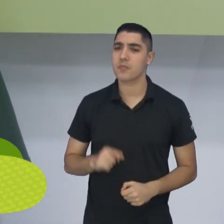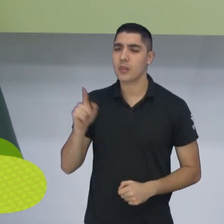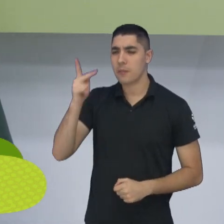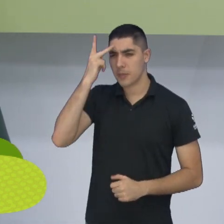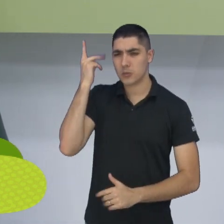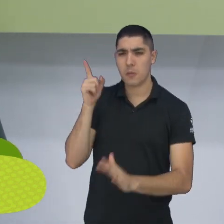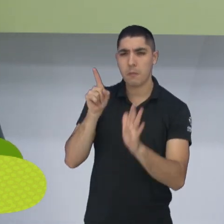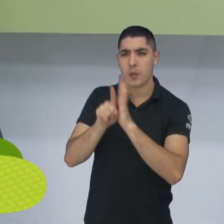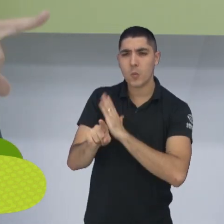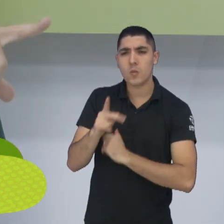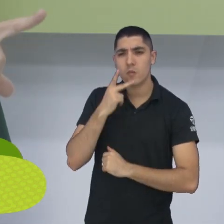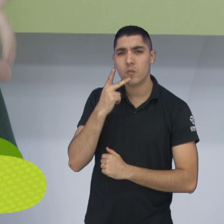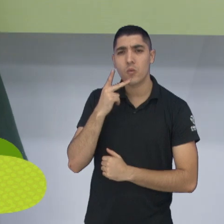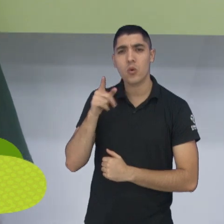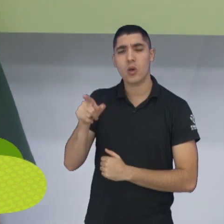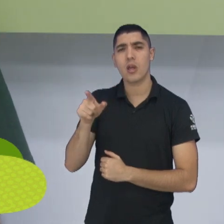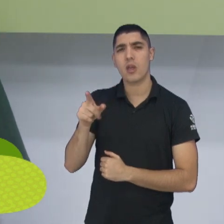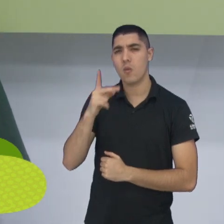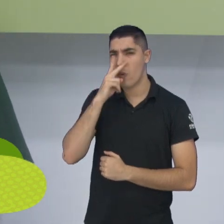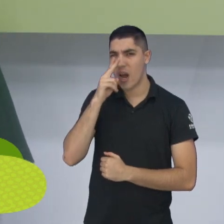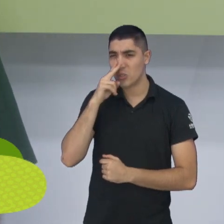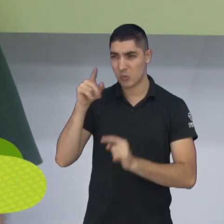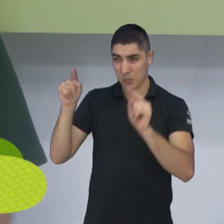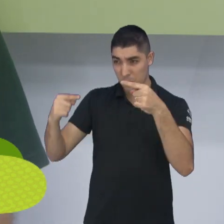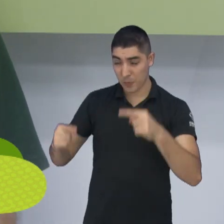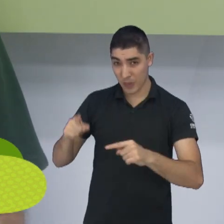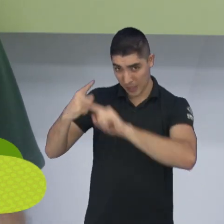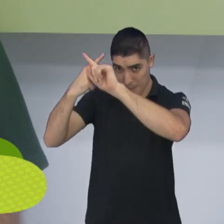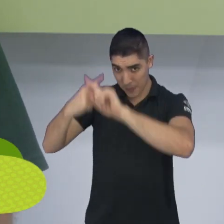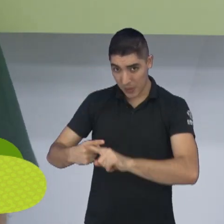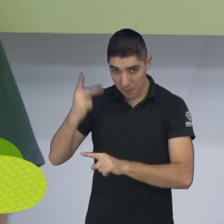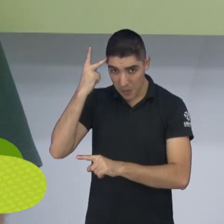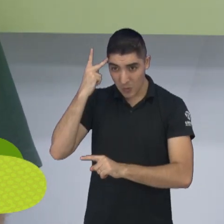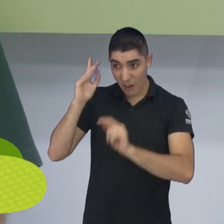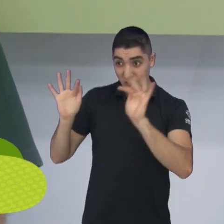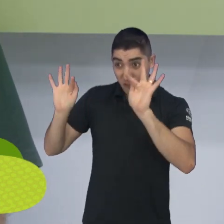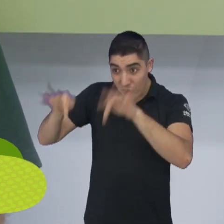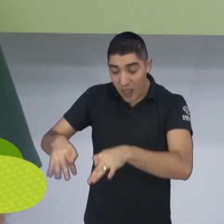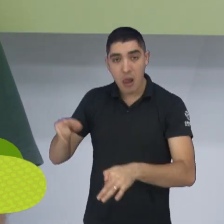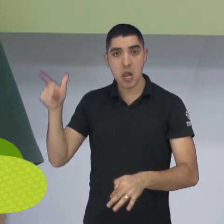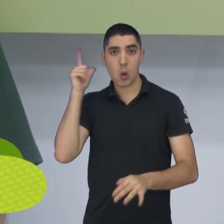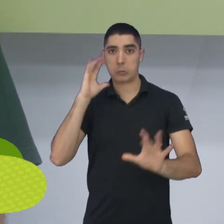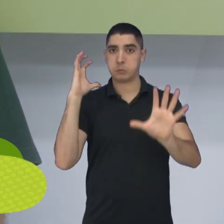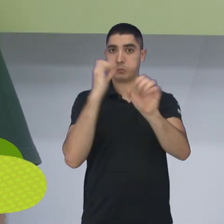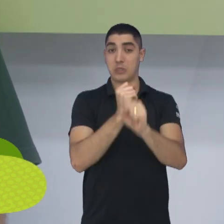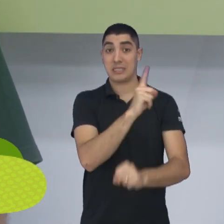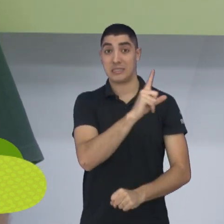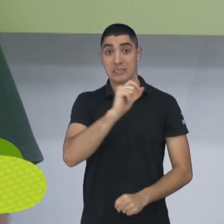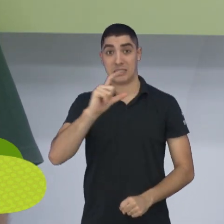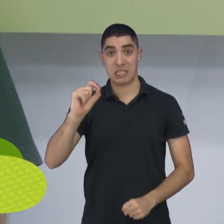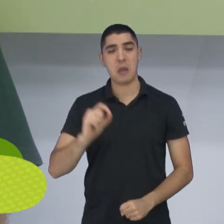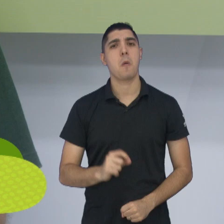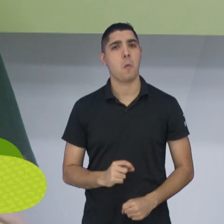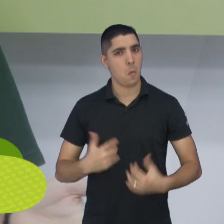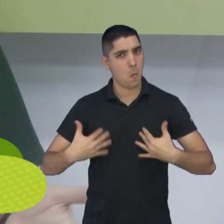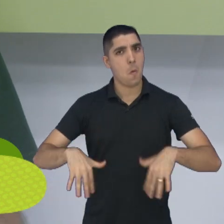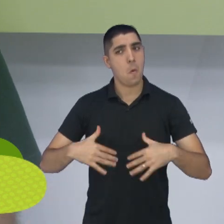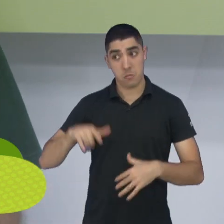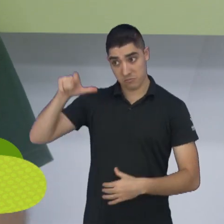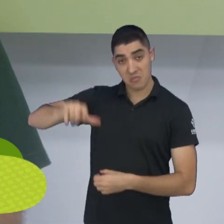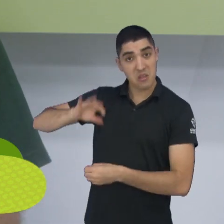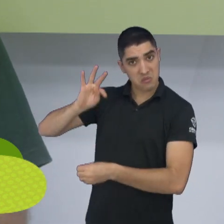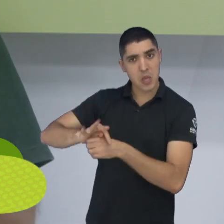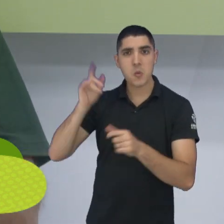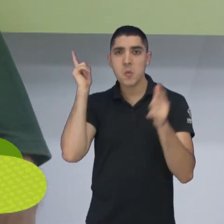da primeira fase ele chega ao centésimo, se eu não estou enganado. Uma boa marca aí pro Ricardo, que conquistou muitas coisas,